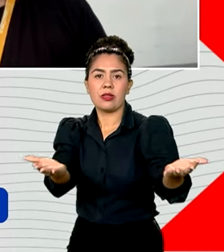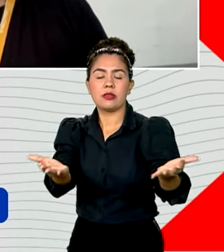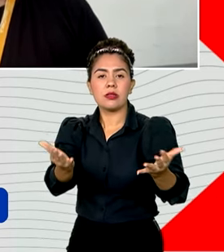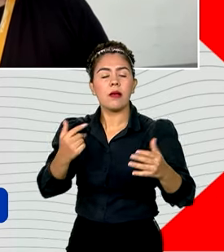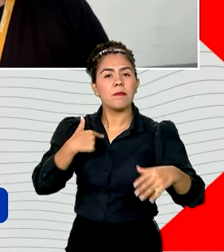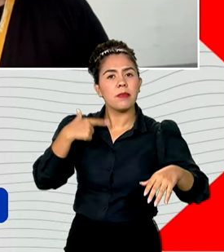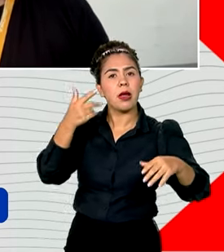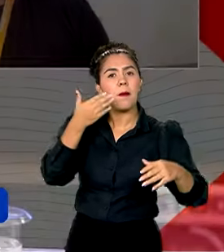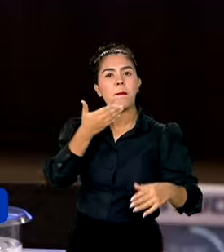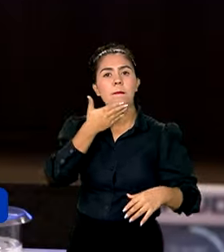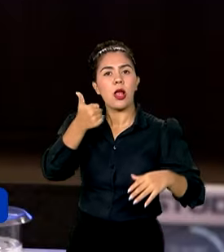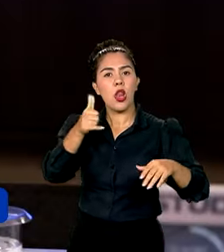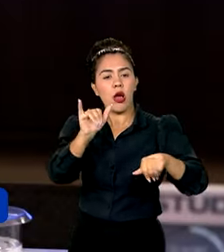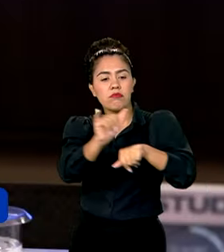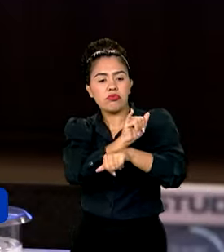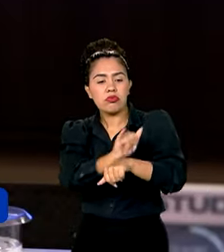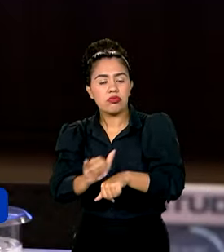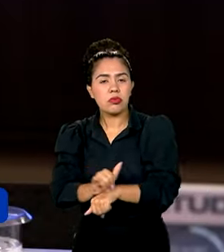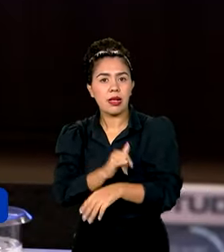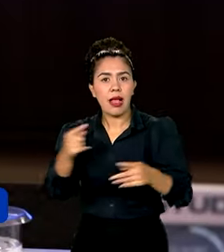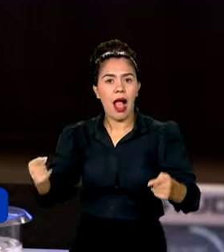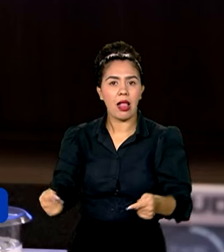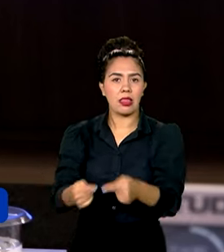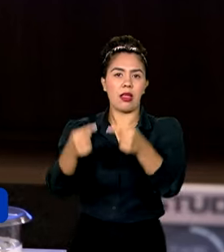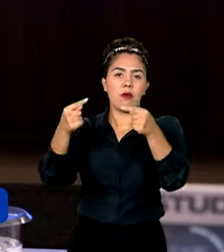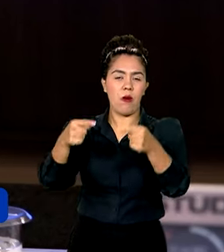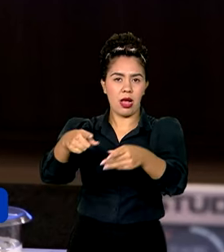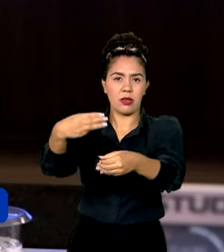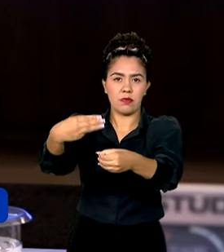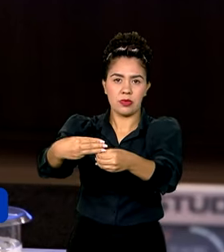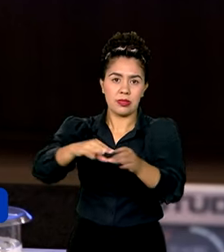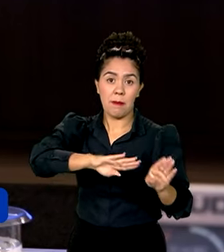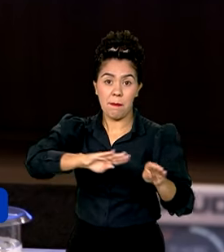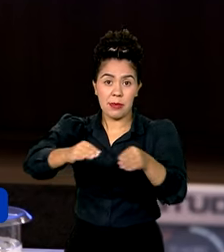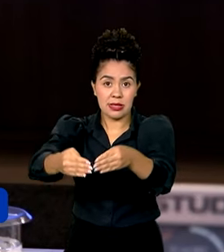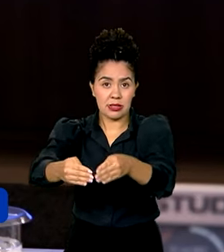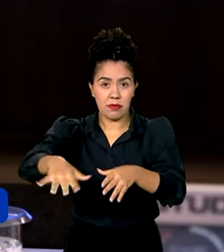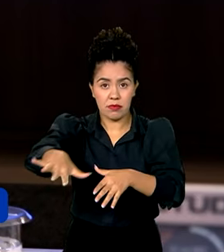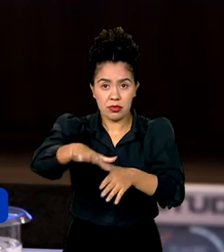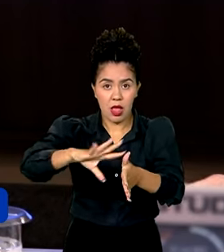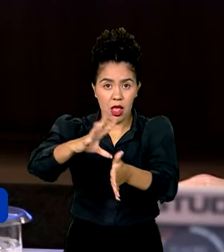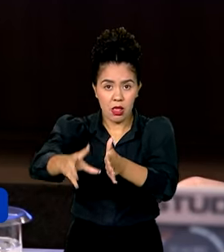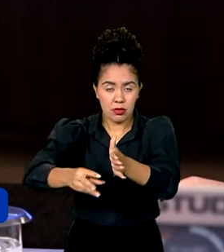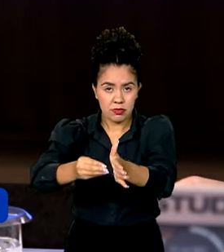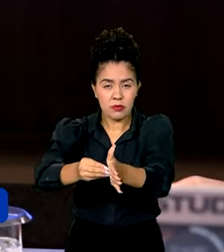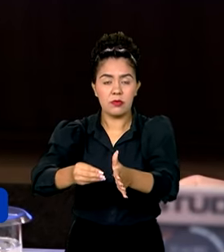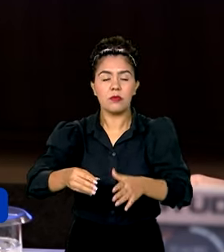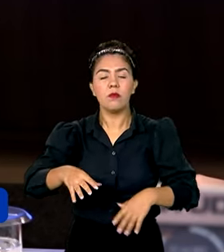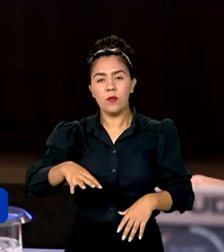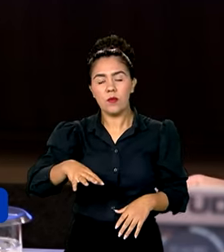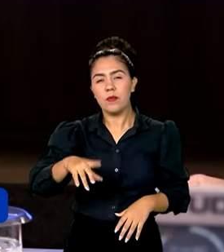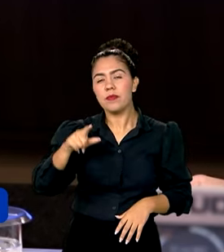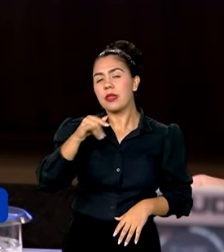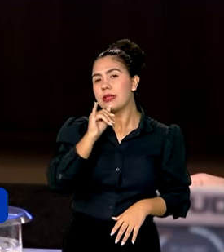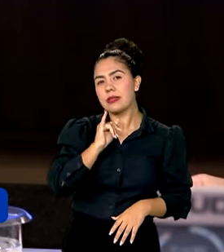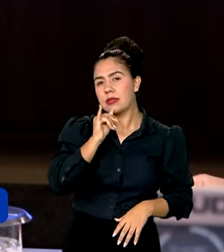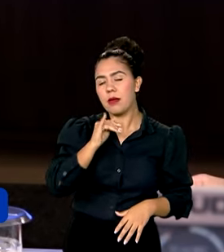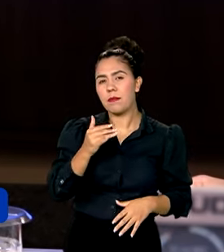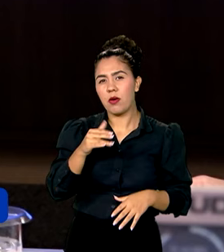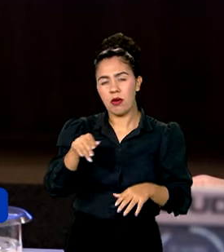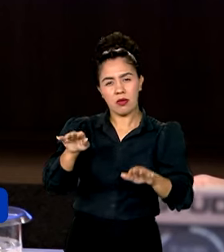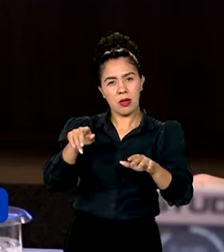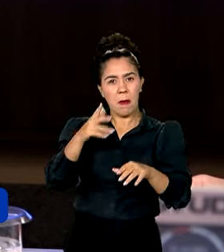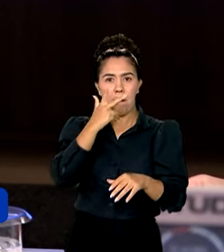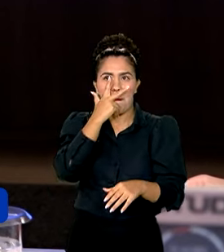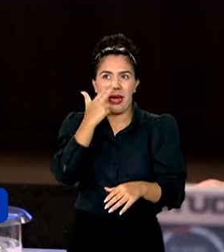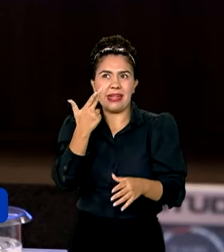políticas de saúde as mais adequadas para a região amazônica um exemplo que parece bastante simples mas não